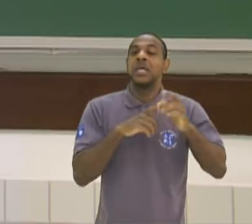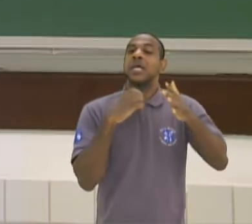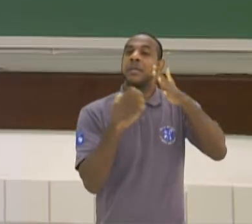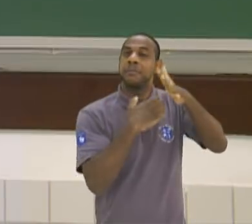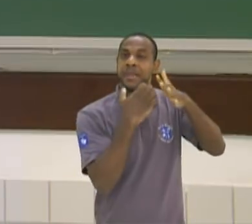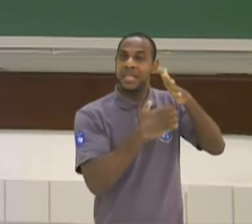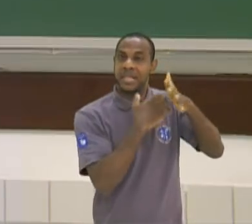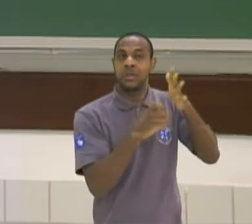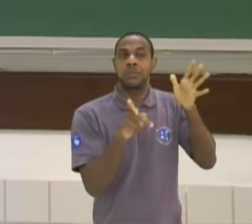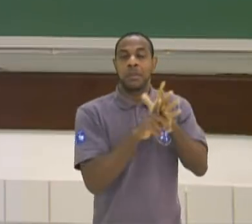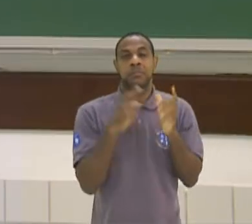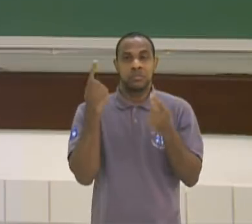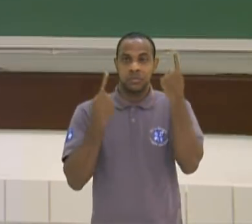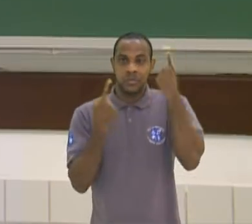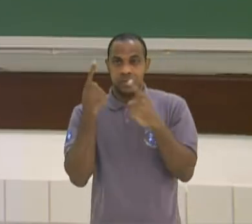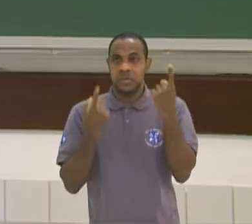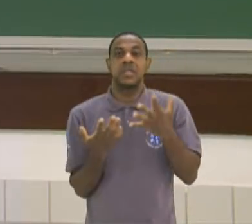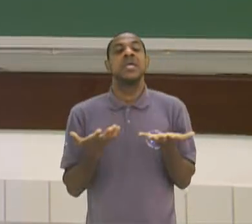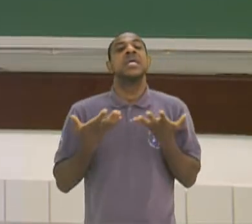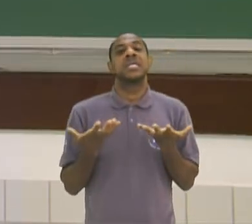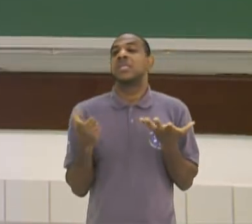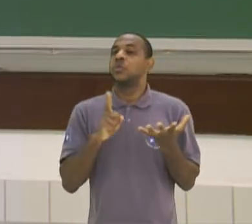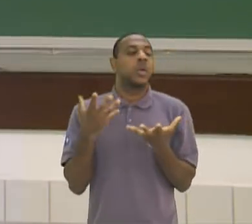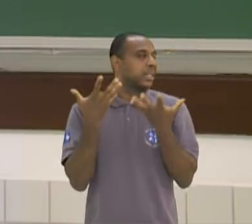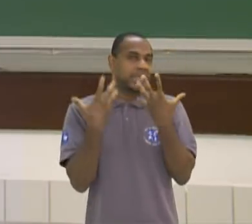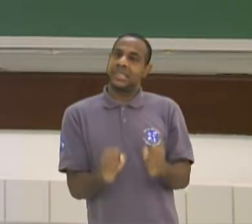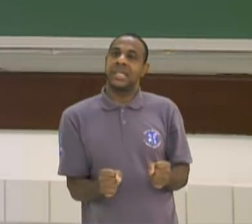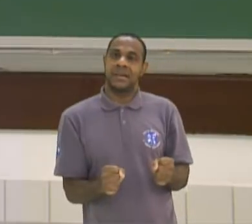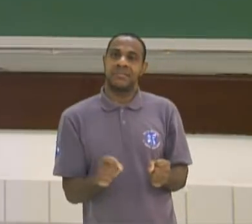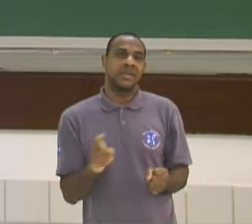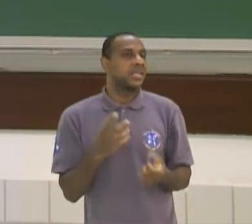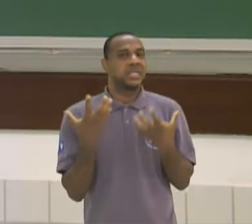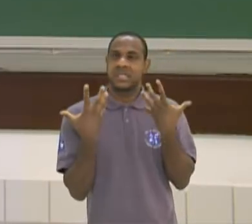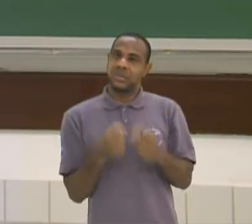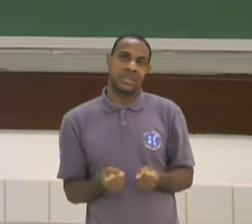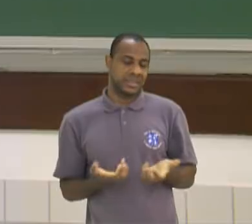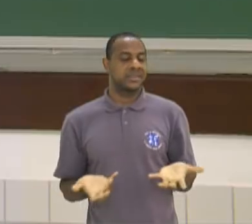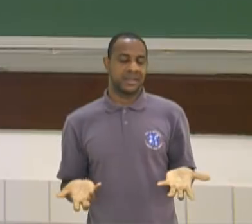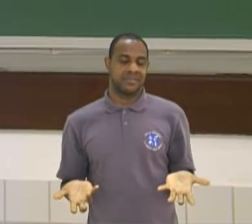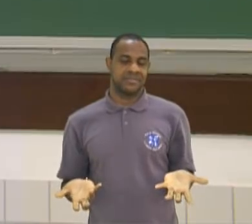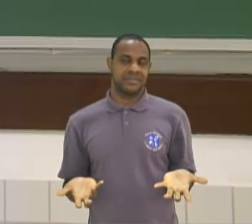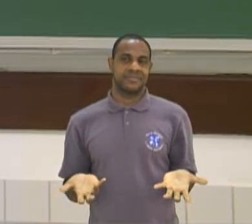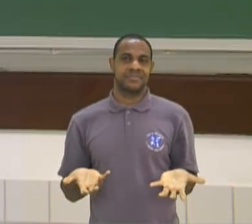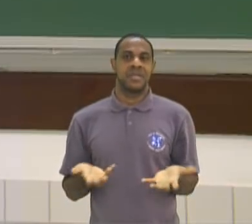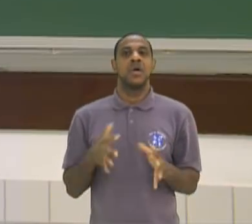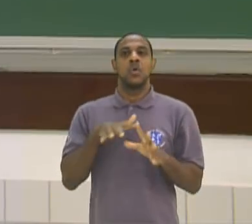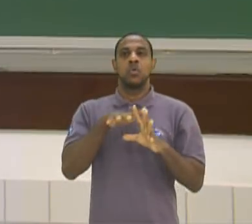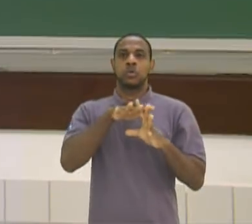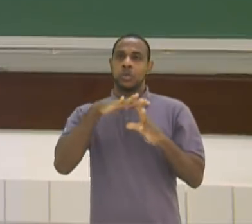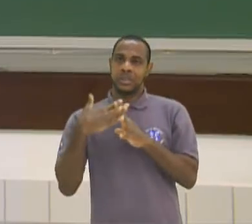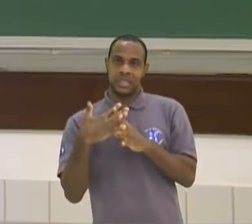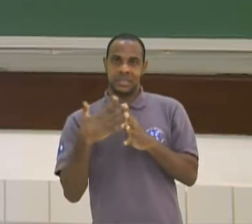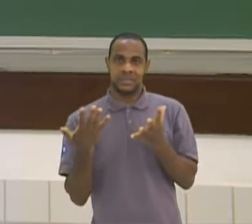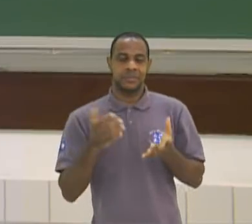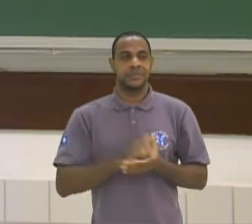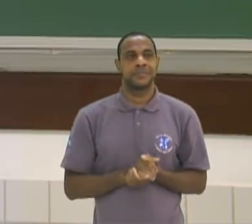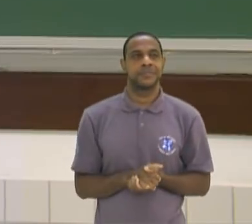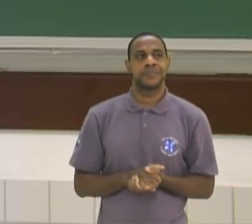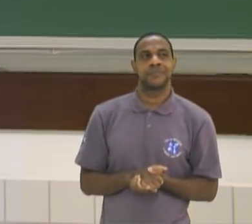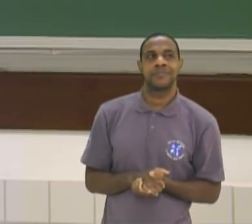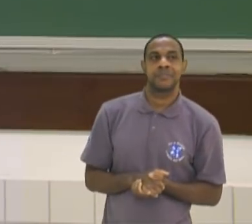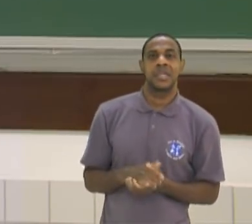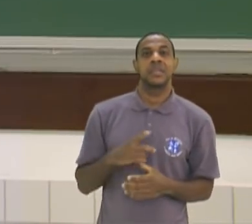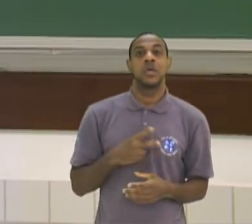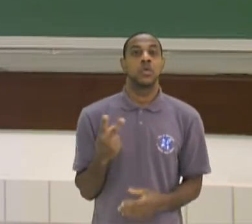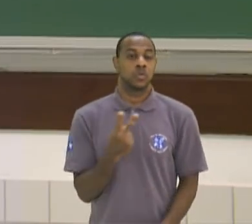eram contrários a essas medidas socialistas implantadas no governo do Allende. Ok? Dois